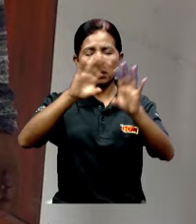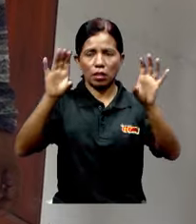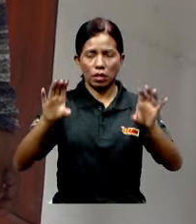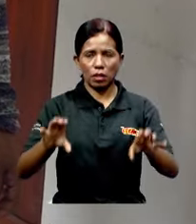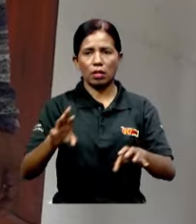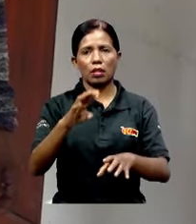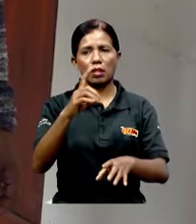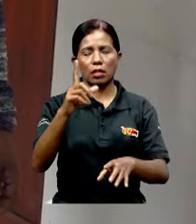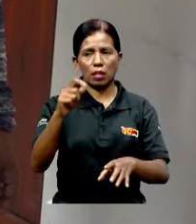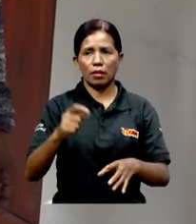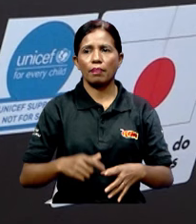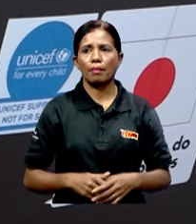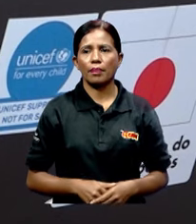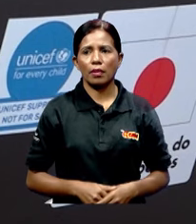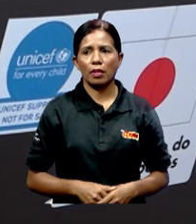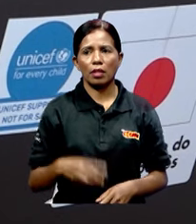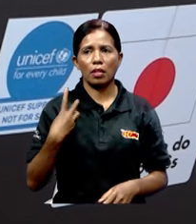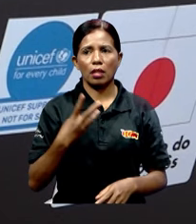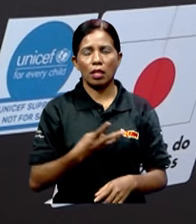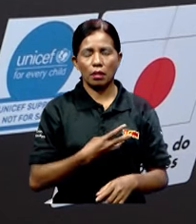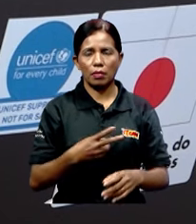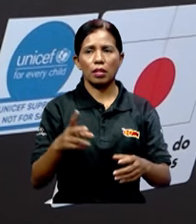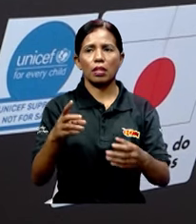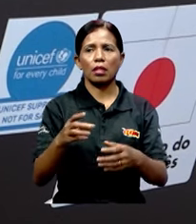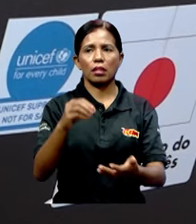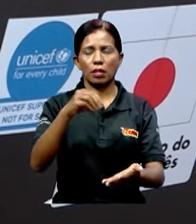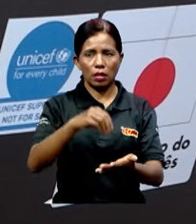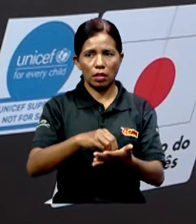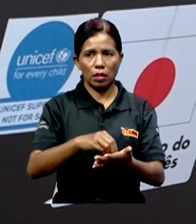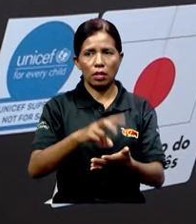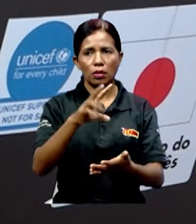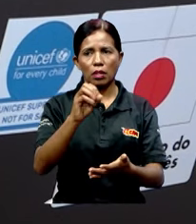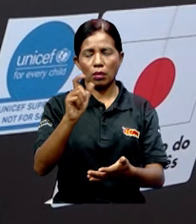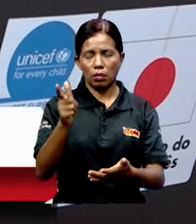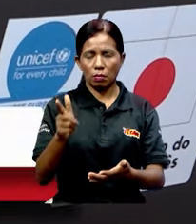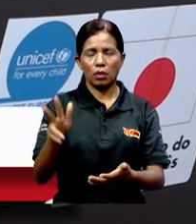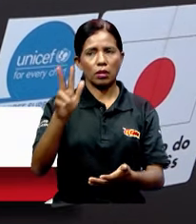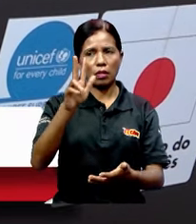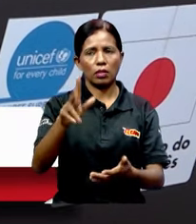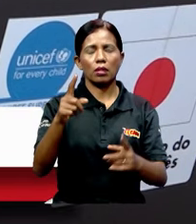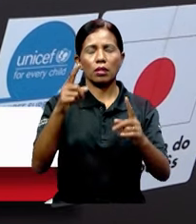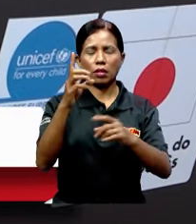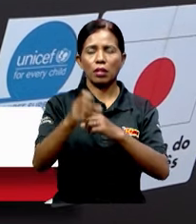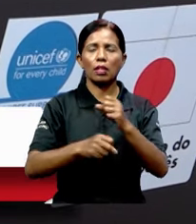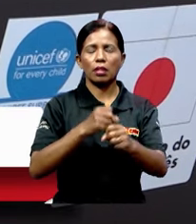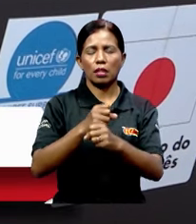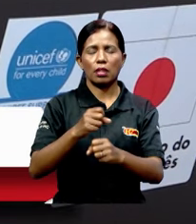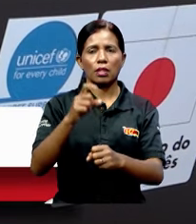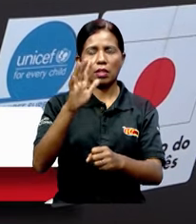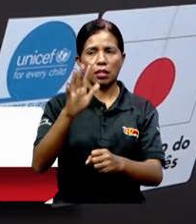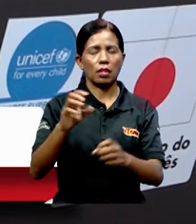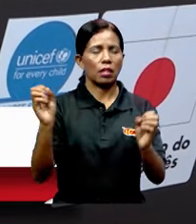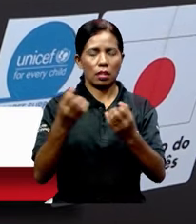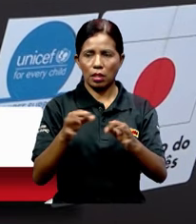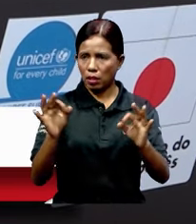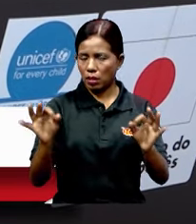provisório. Blanco ne bem a mi reserva babe atutohia be. 2023 netonia fin do ano makoto ne ni ela consegue